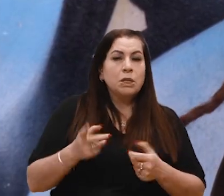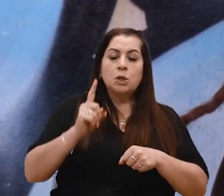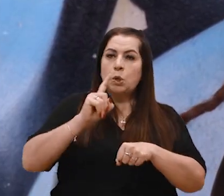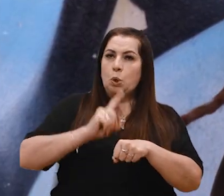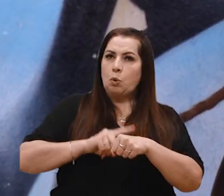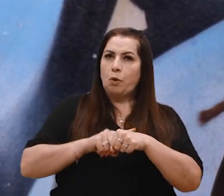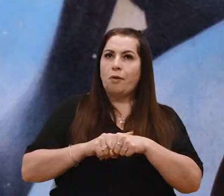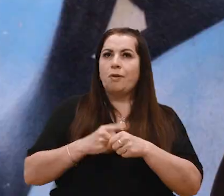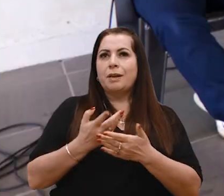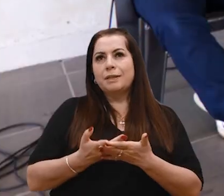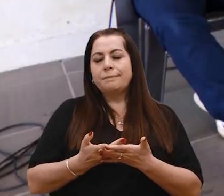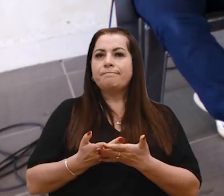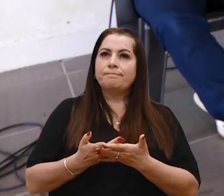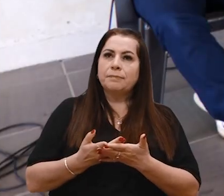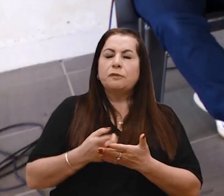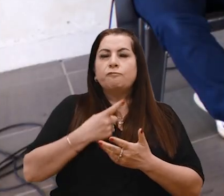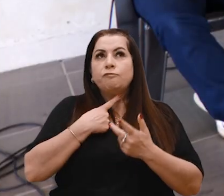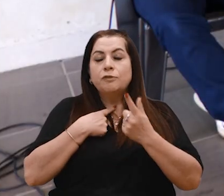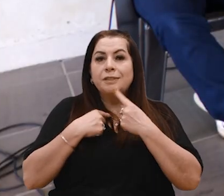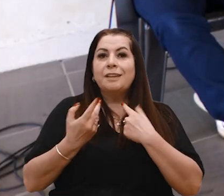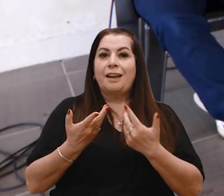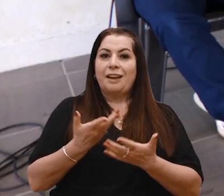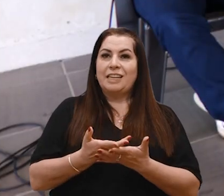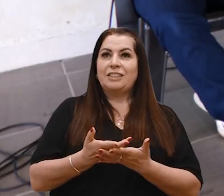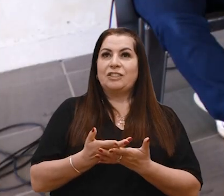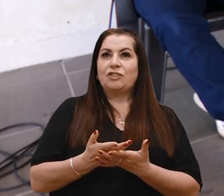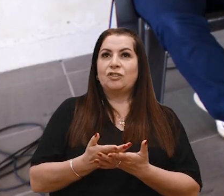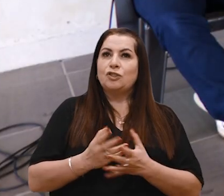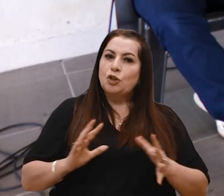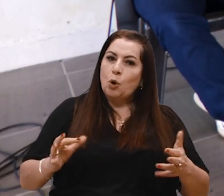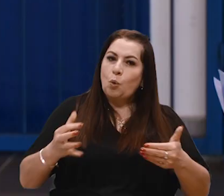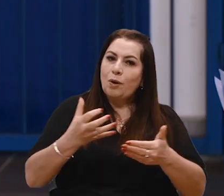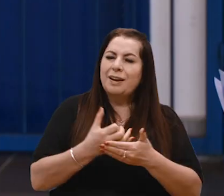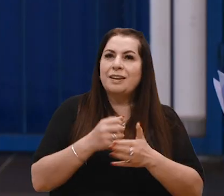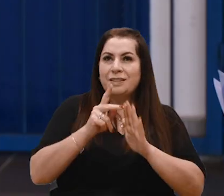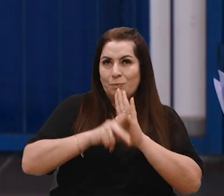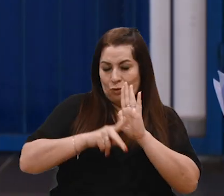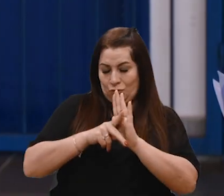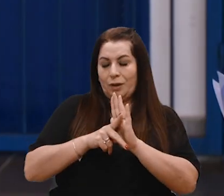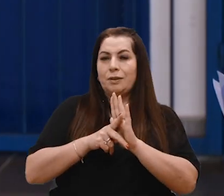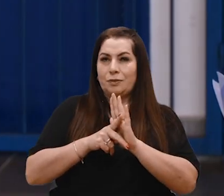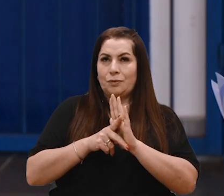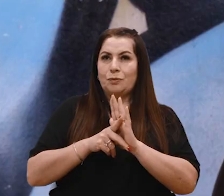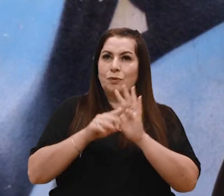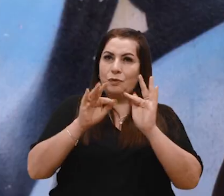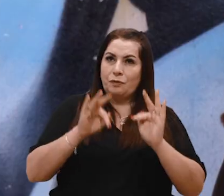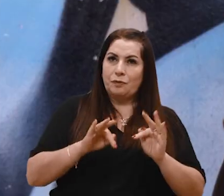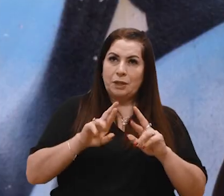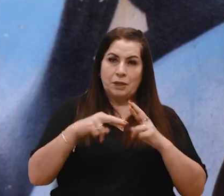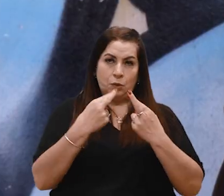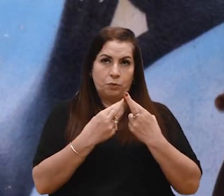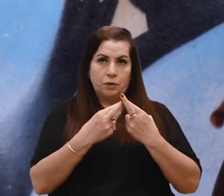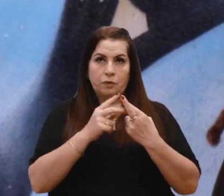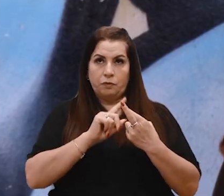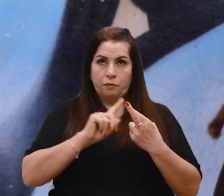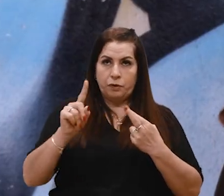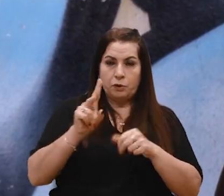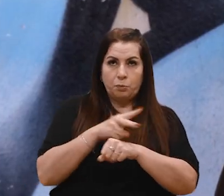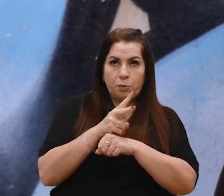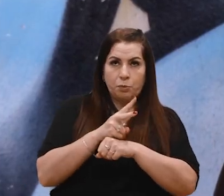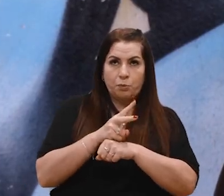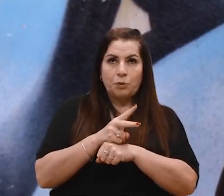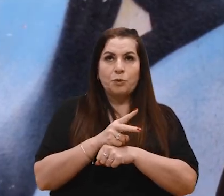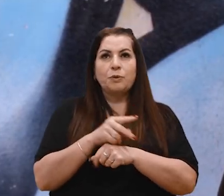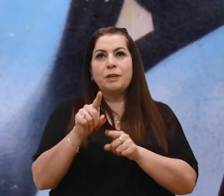pensado antes? Então, na hora, veio essa vontade de acolher esse projeto. Terminando a sessão, a